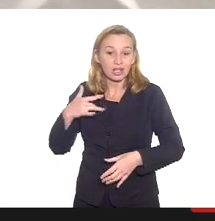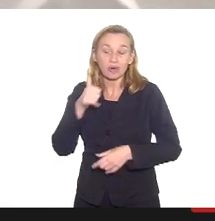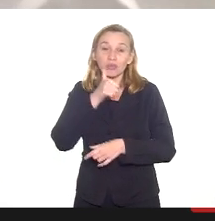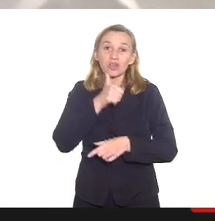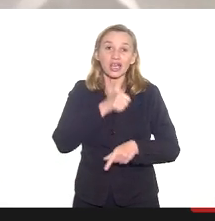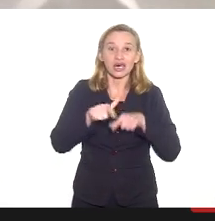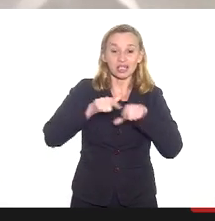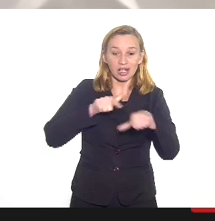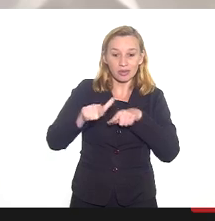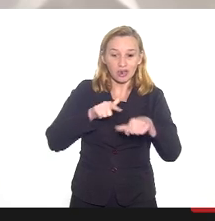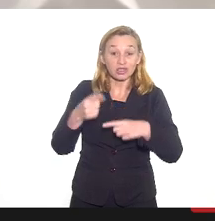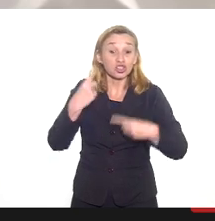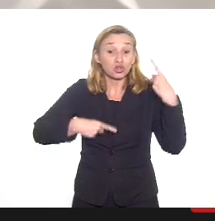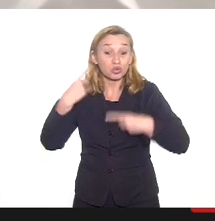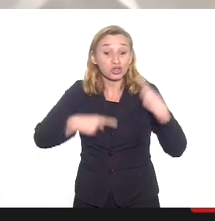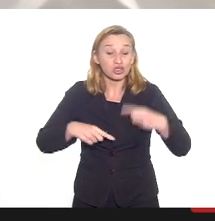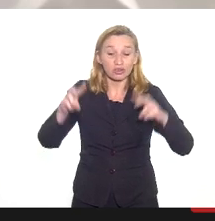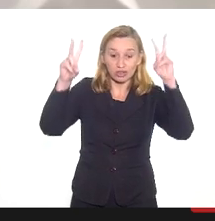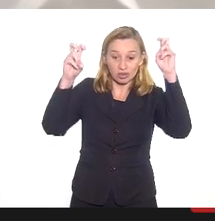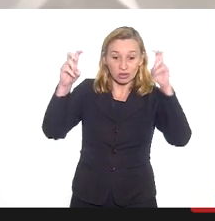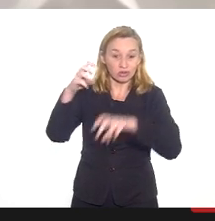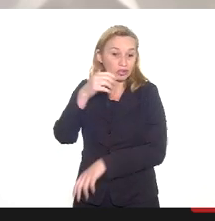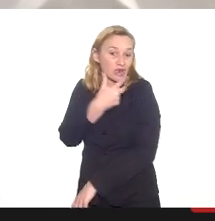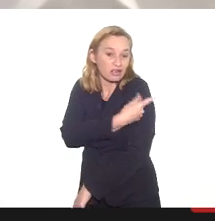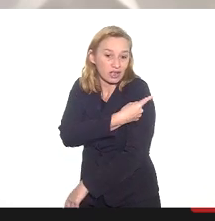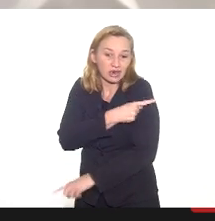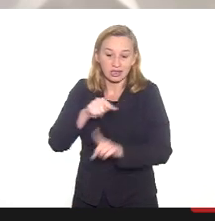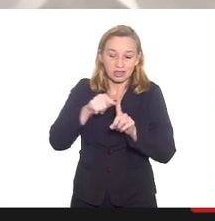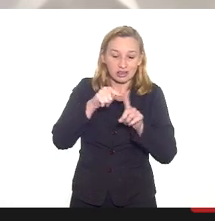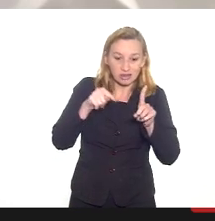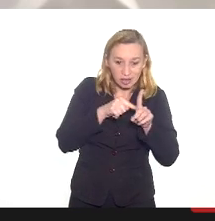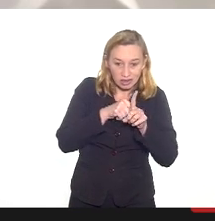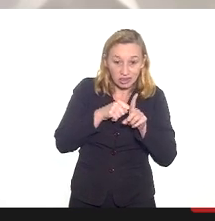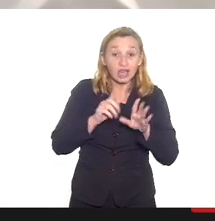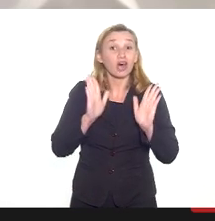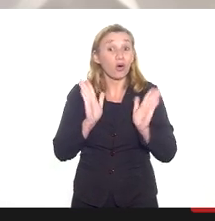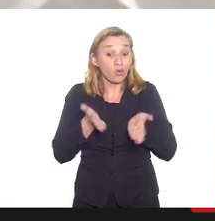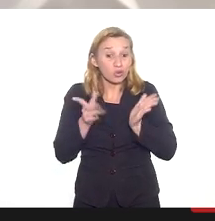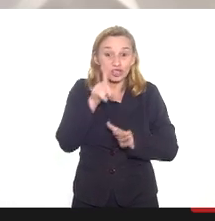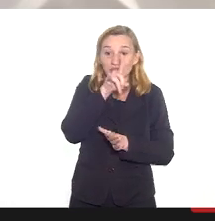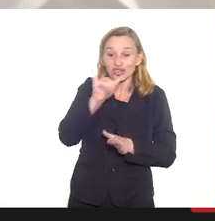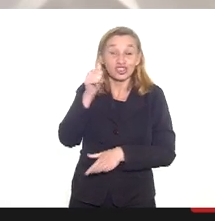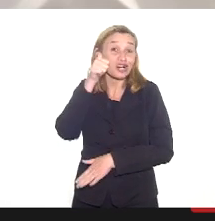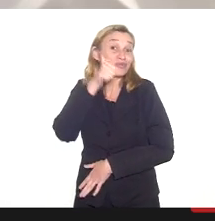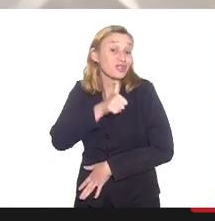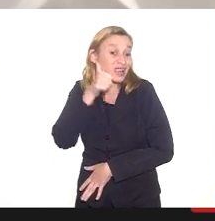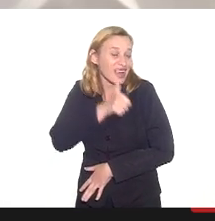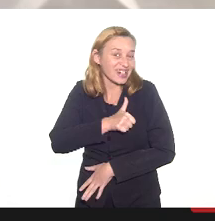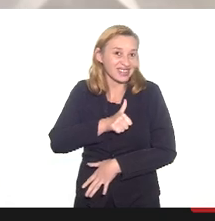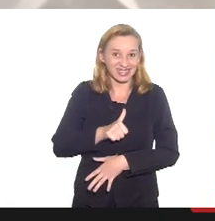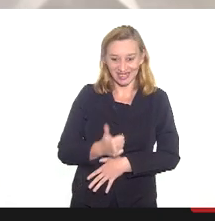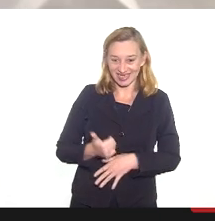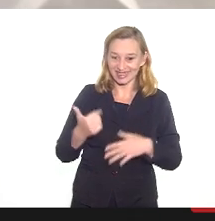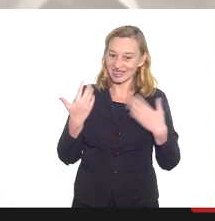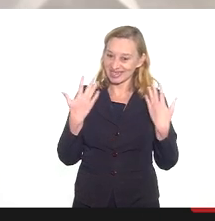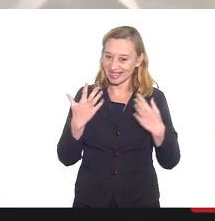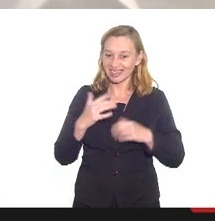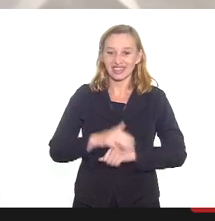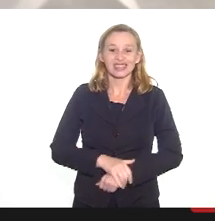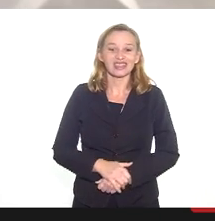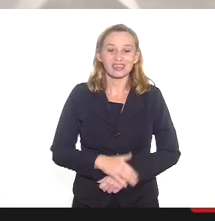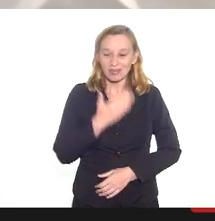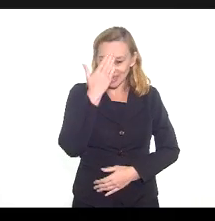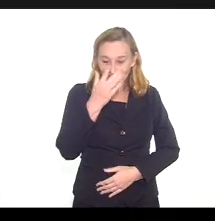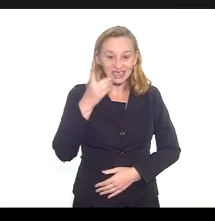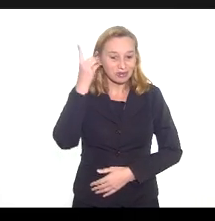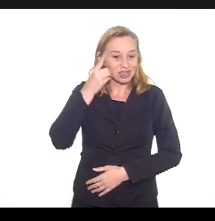Trabalho está discutindo a questão da vacinação das gestantes. Então, hoje é um Dia das Mulheres e viva as mulheres. Obrigada, sim, deputada